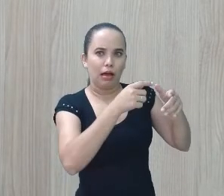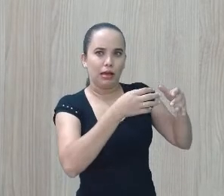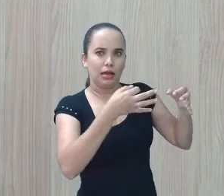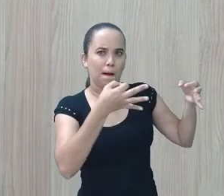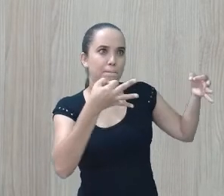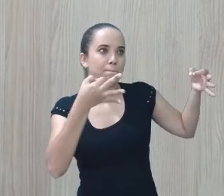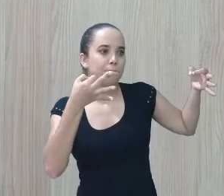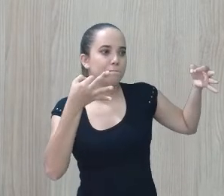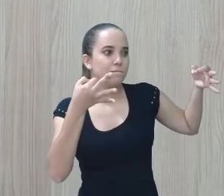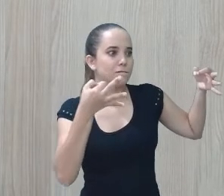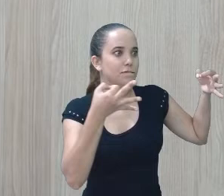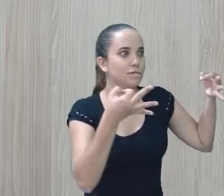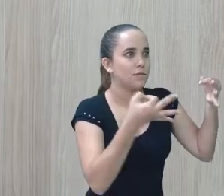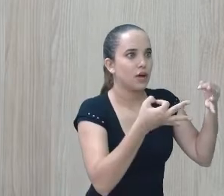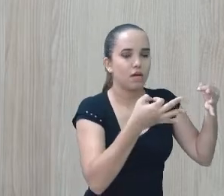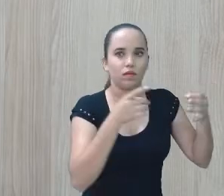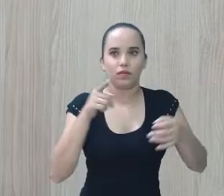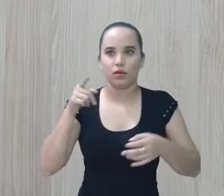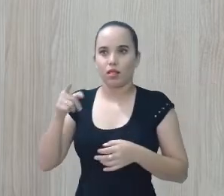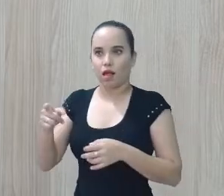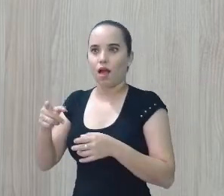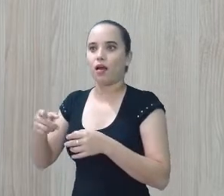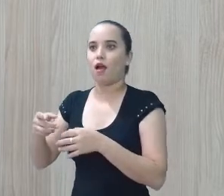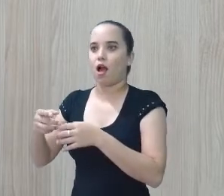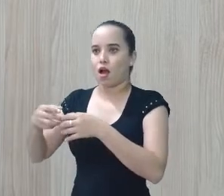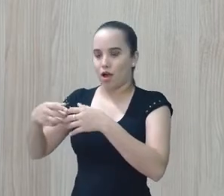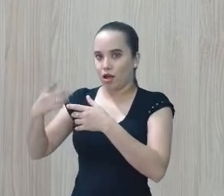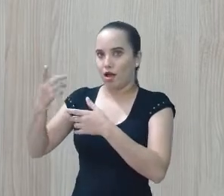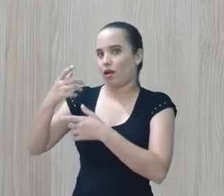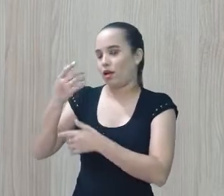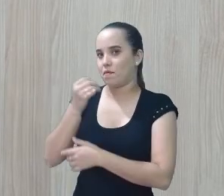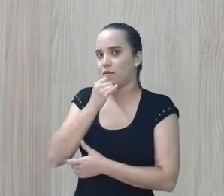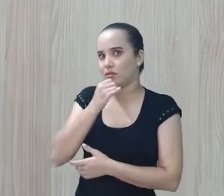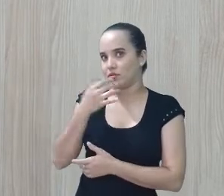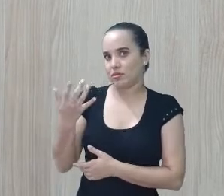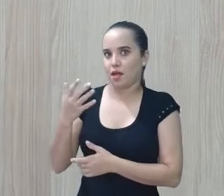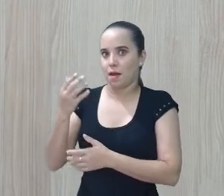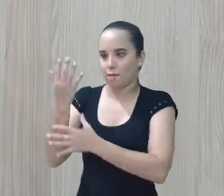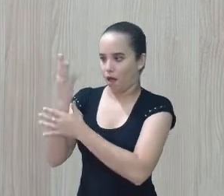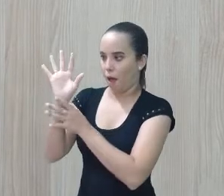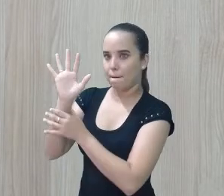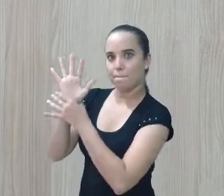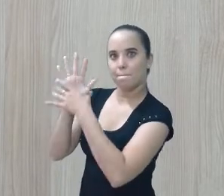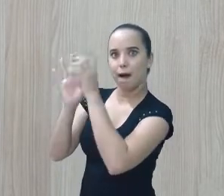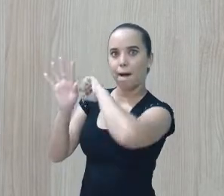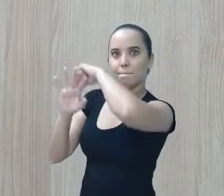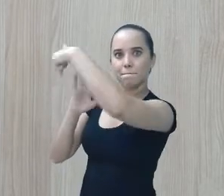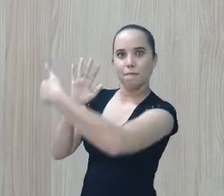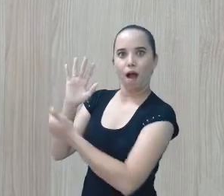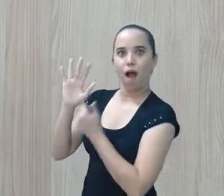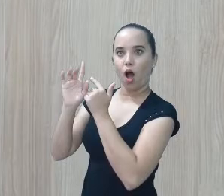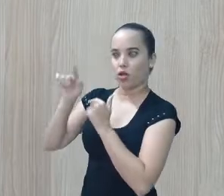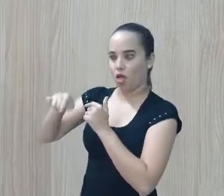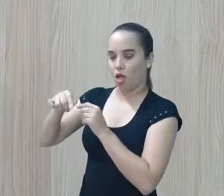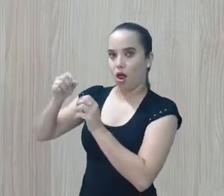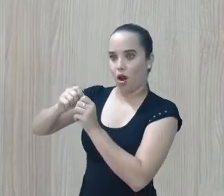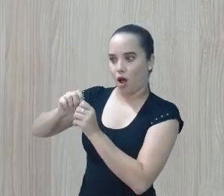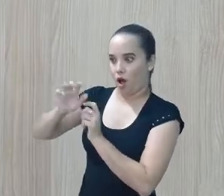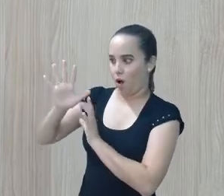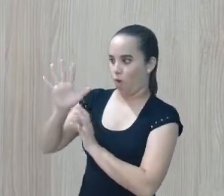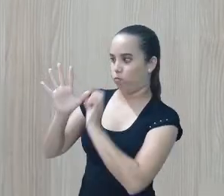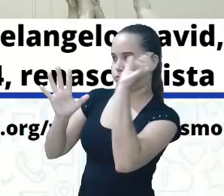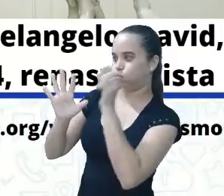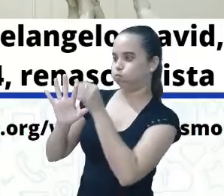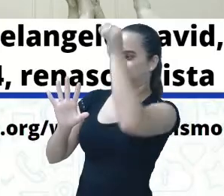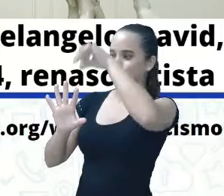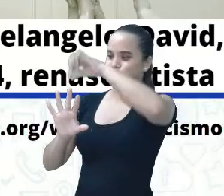mão do Davi ali, vê como é grande. Uma mão grande. Uma mão enorme, né? Desproporcional. Isso não é porque ele já não... tem, nas feições dele